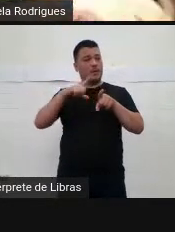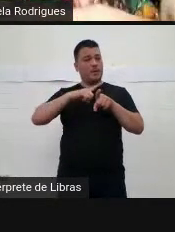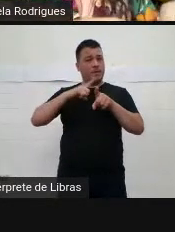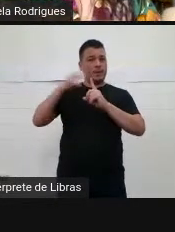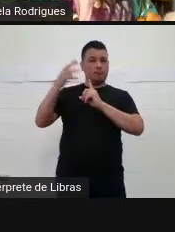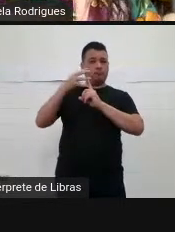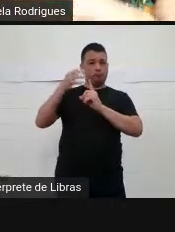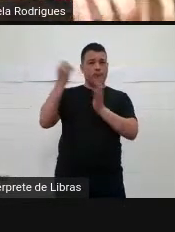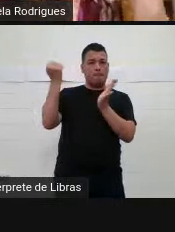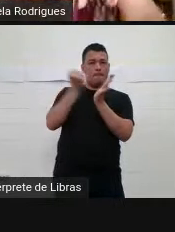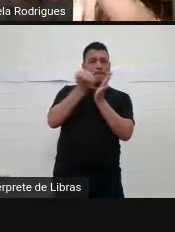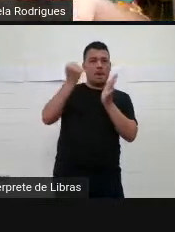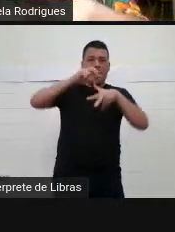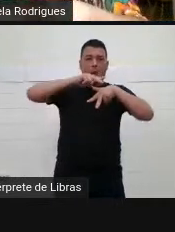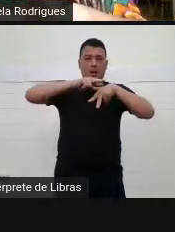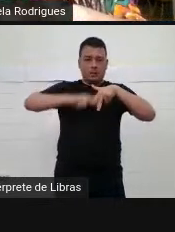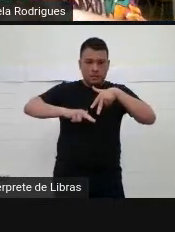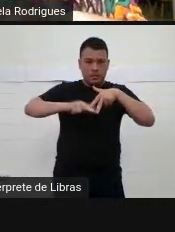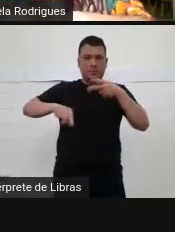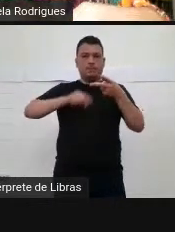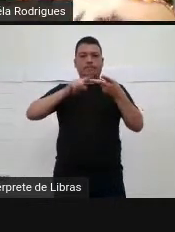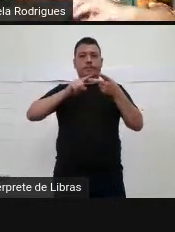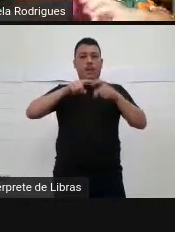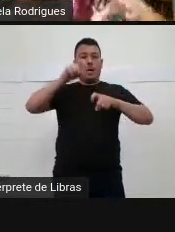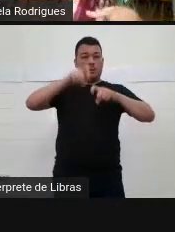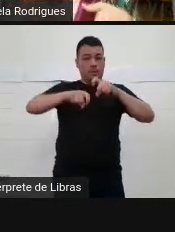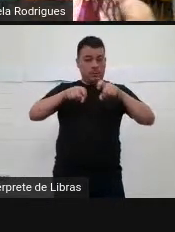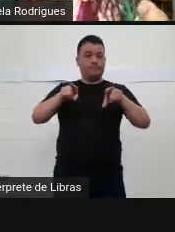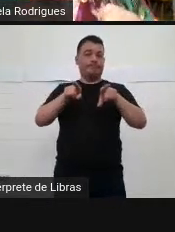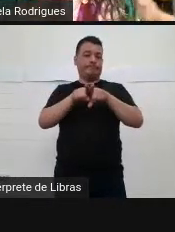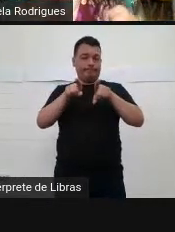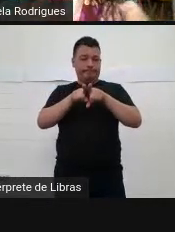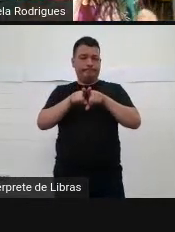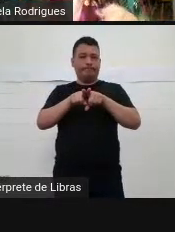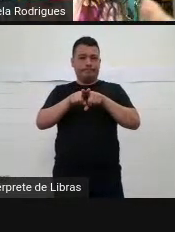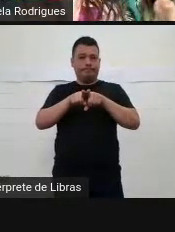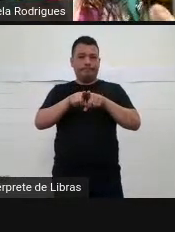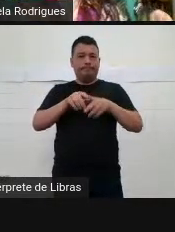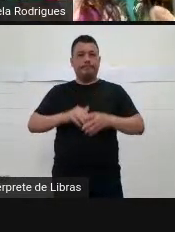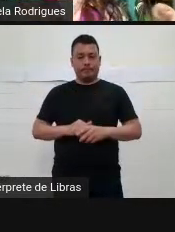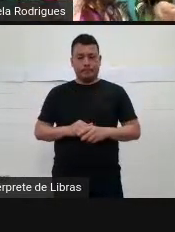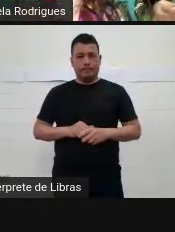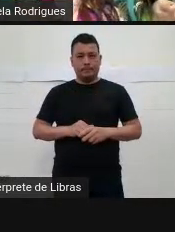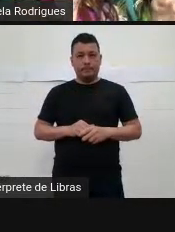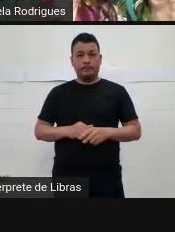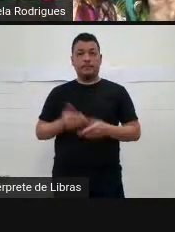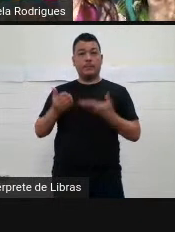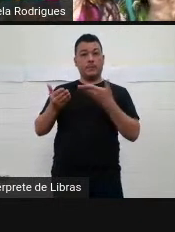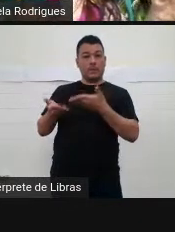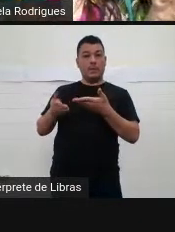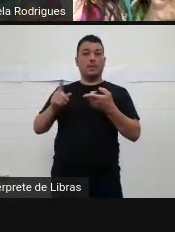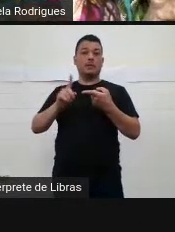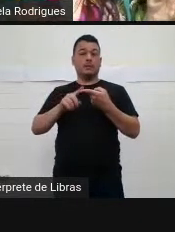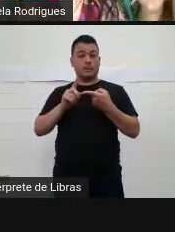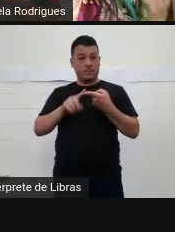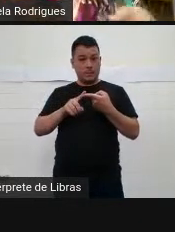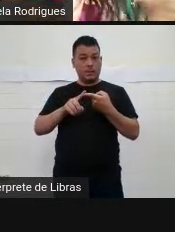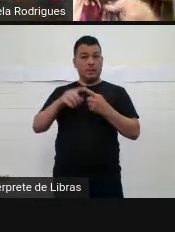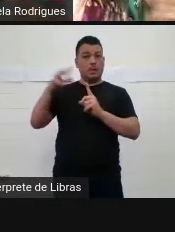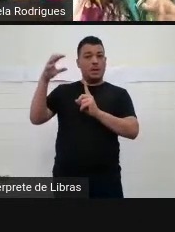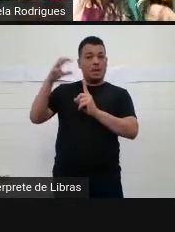as marcas de gênero e de sexualidade, e que essa dimensão, né, ele vai